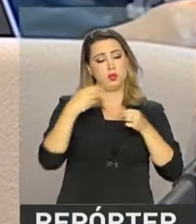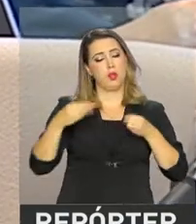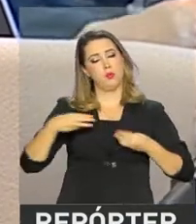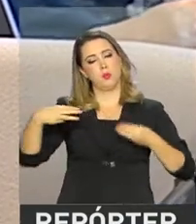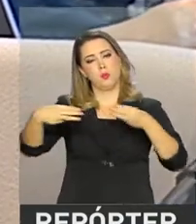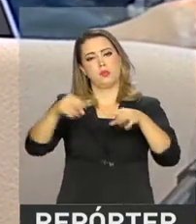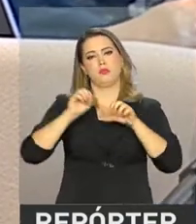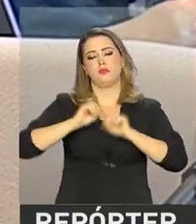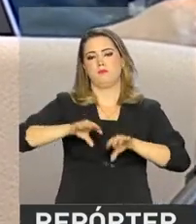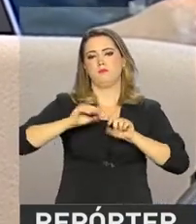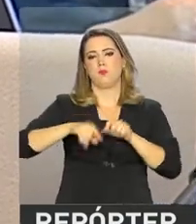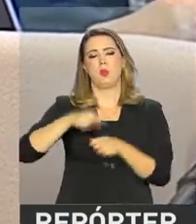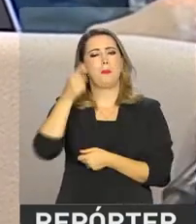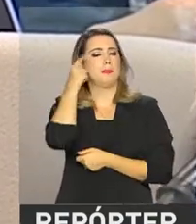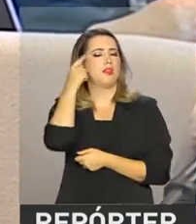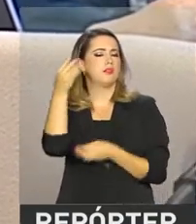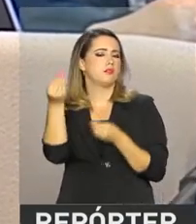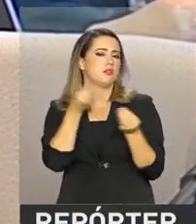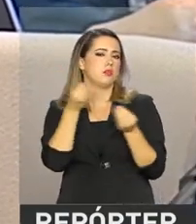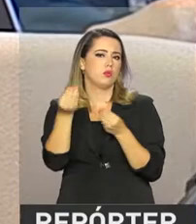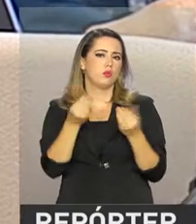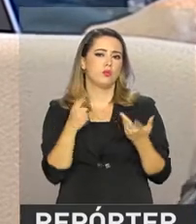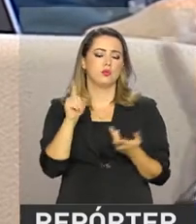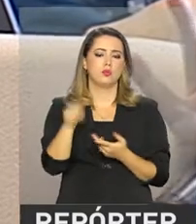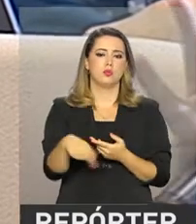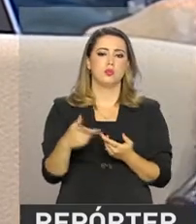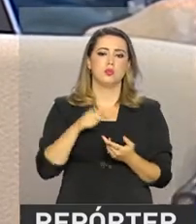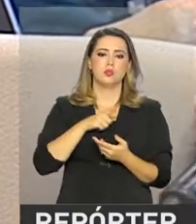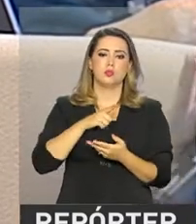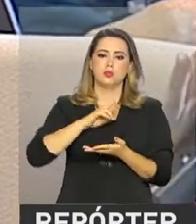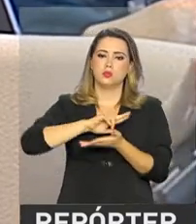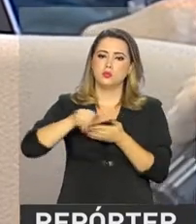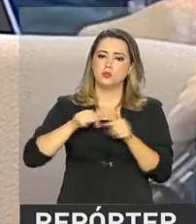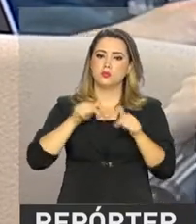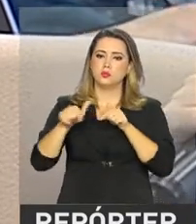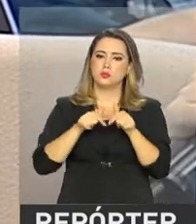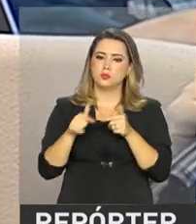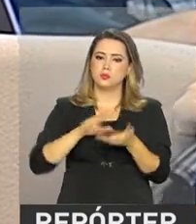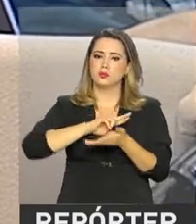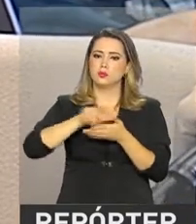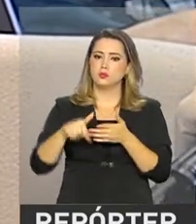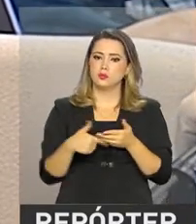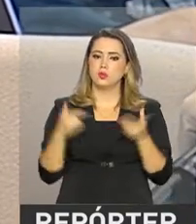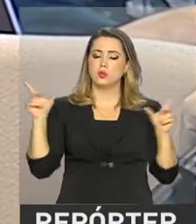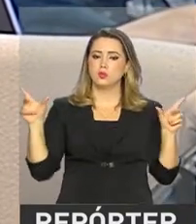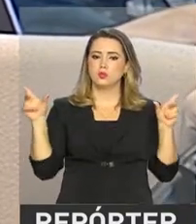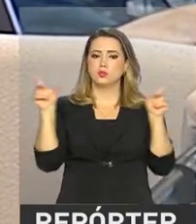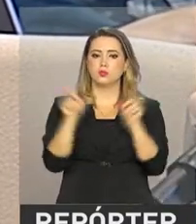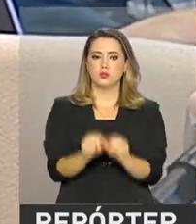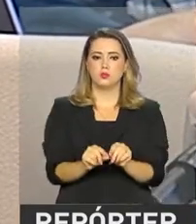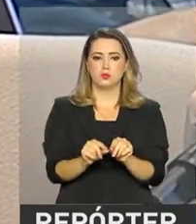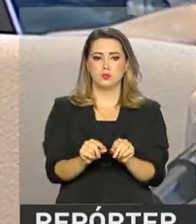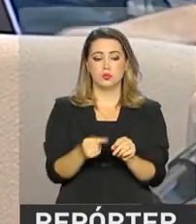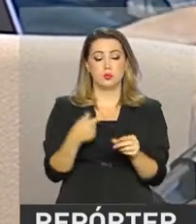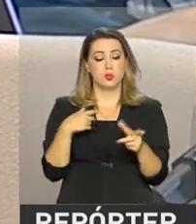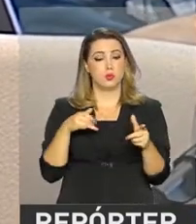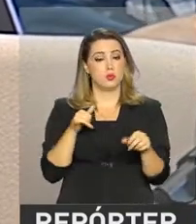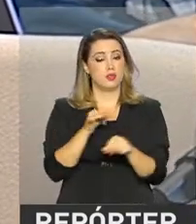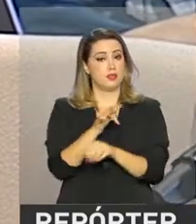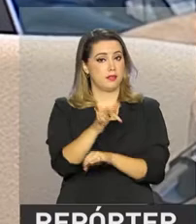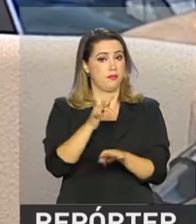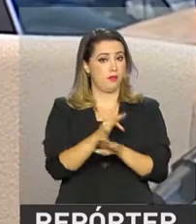em alguma... De alguma forma, tem algumas ações relacionadas a reduzir esse número de